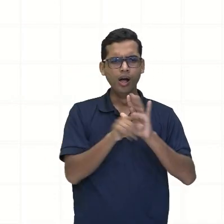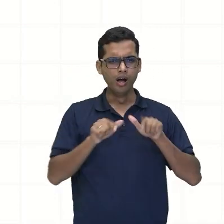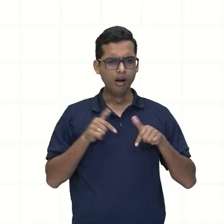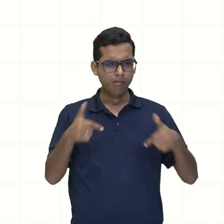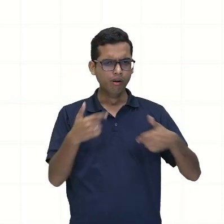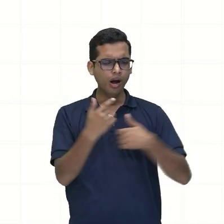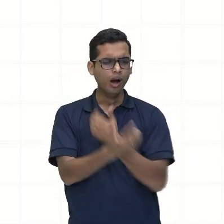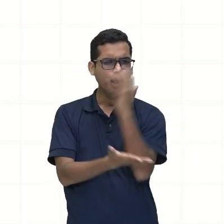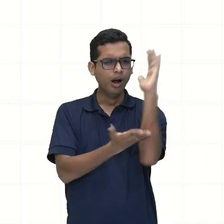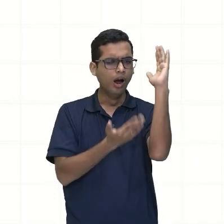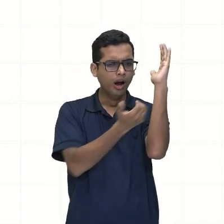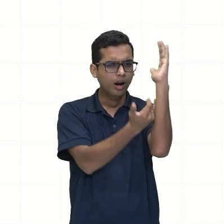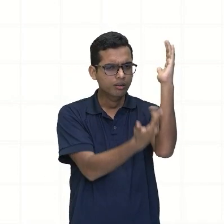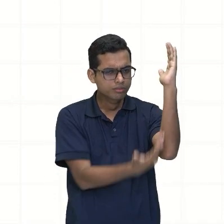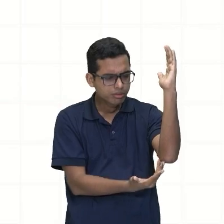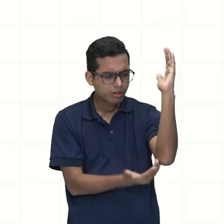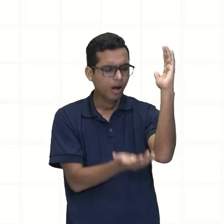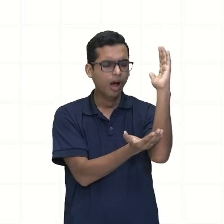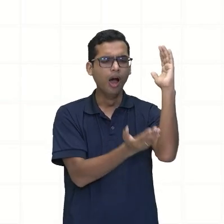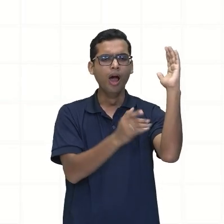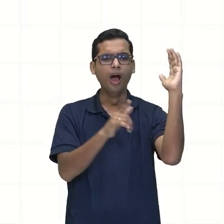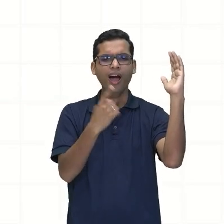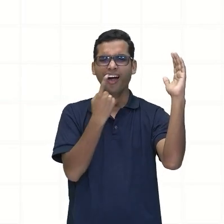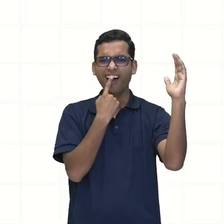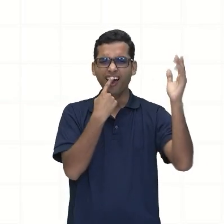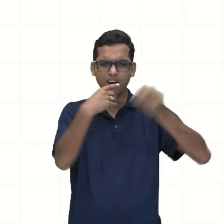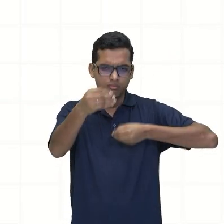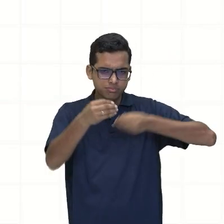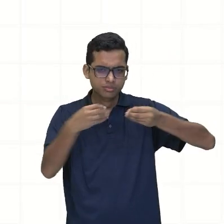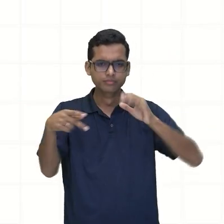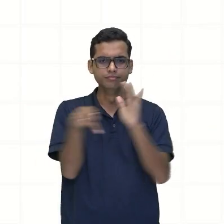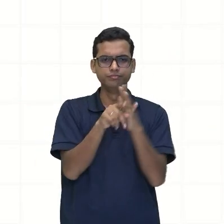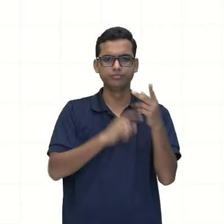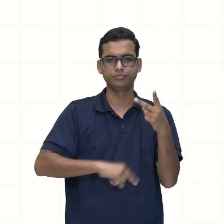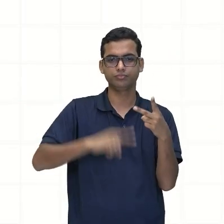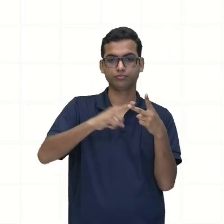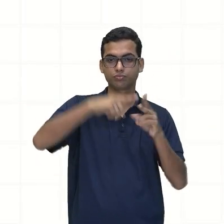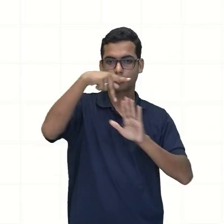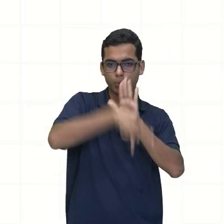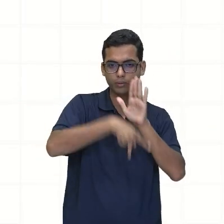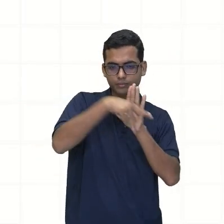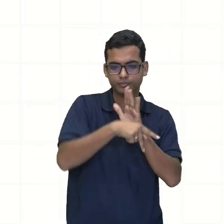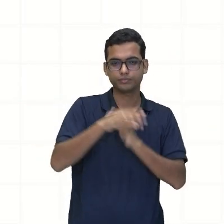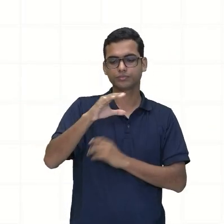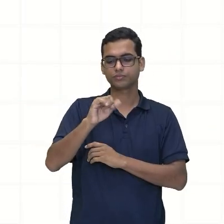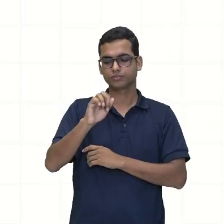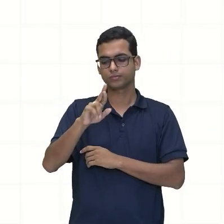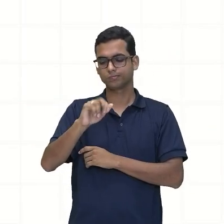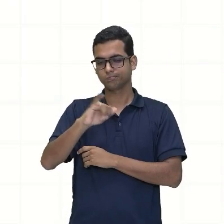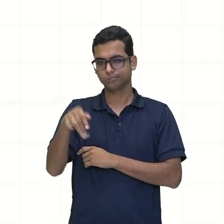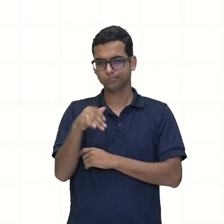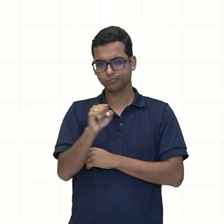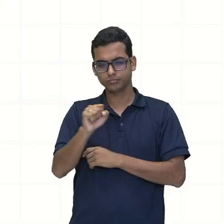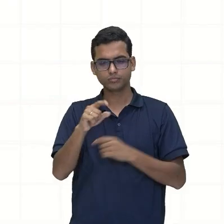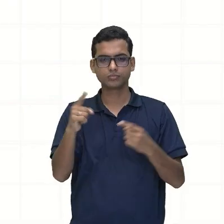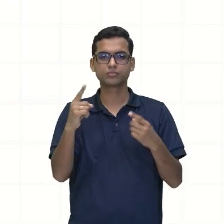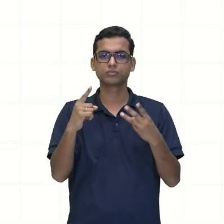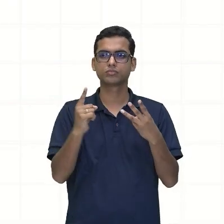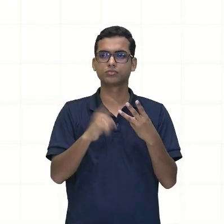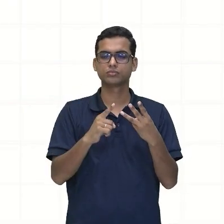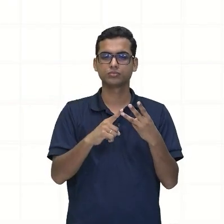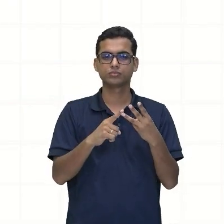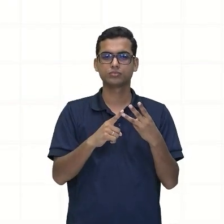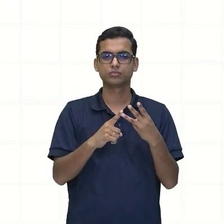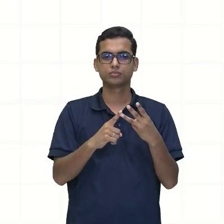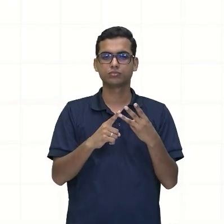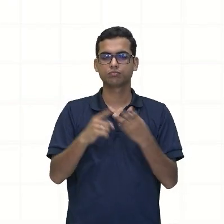da borracha, os grandes projetos também, né? O projeto Carajás ali no Pará, o extrativismo das drogas do sertão,